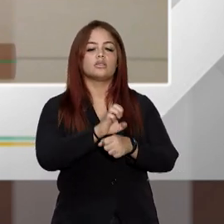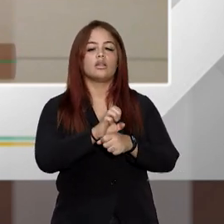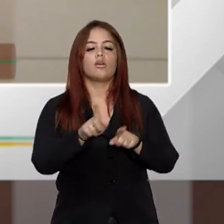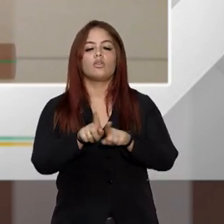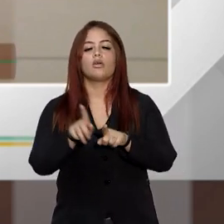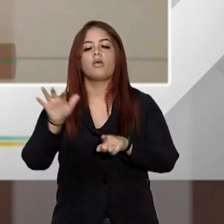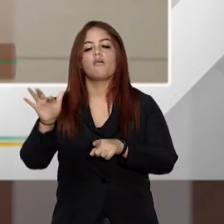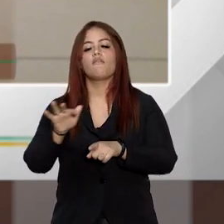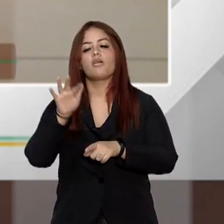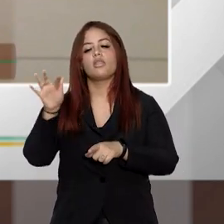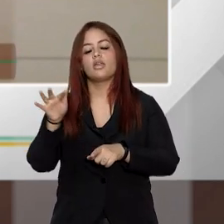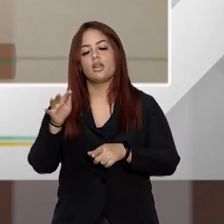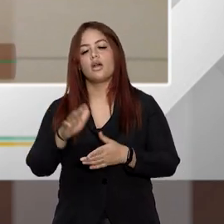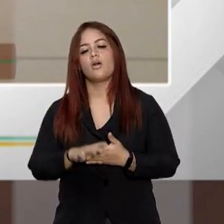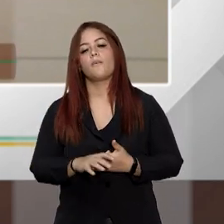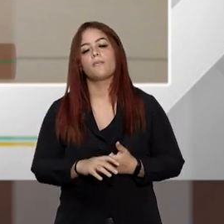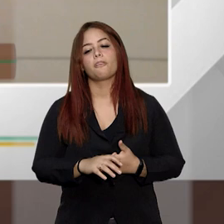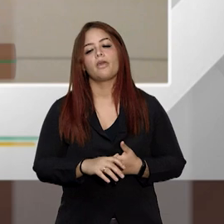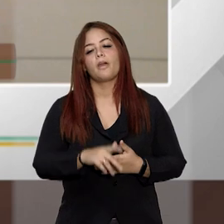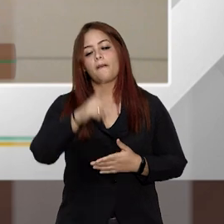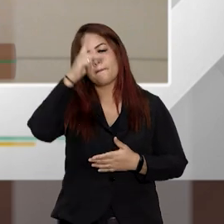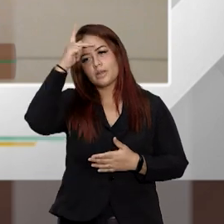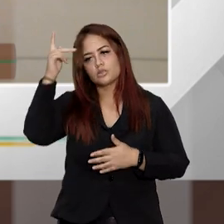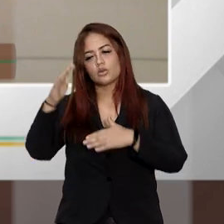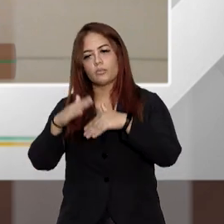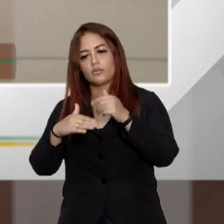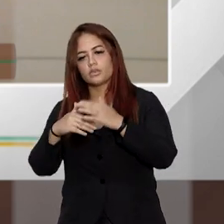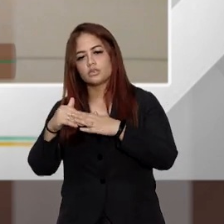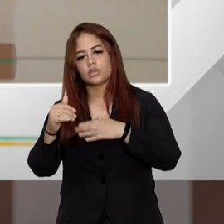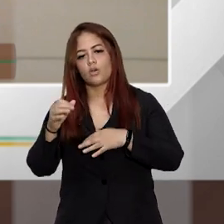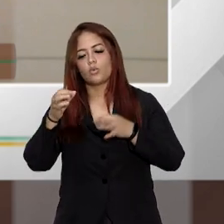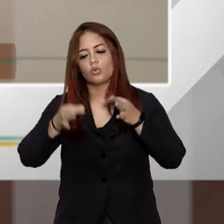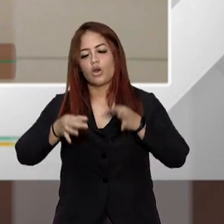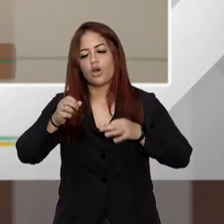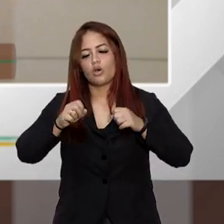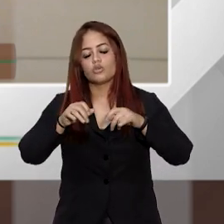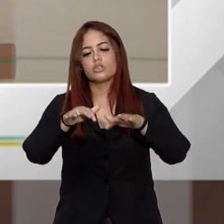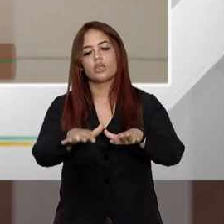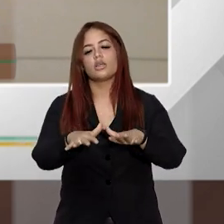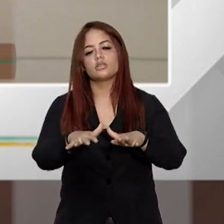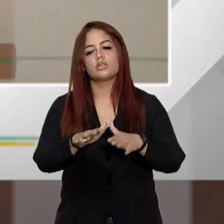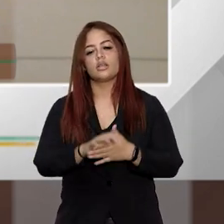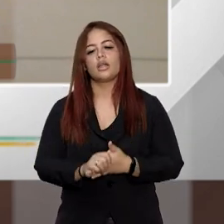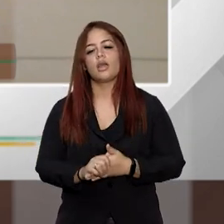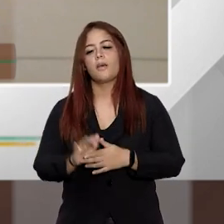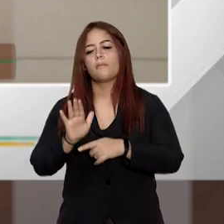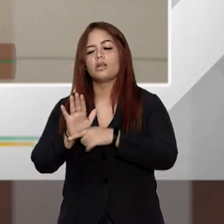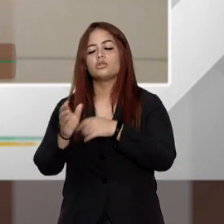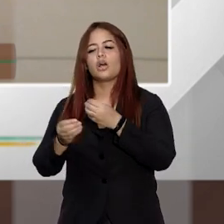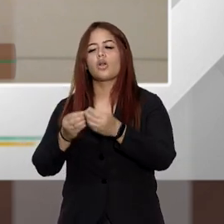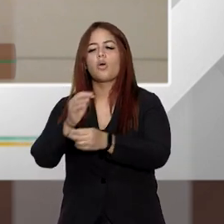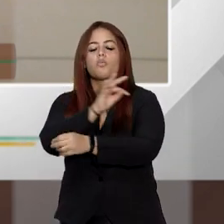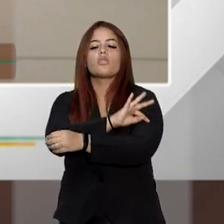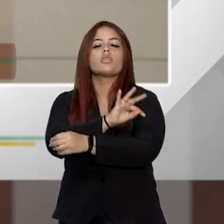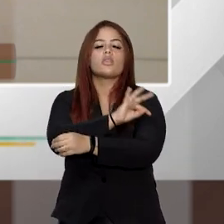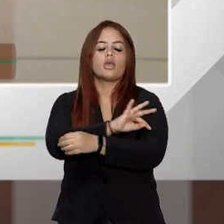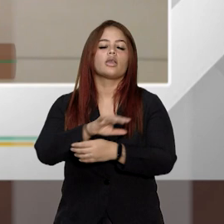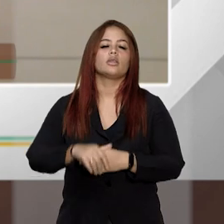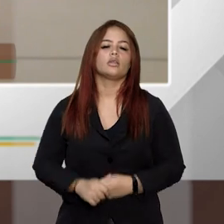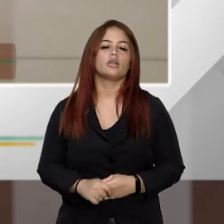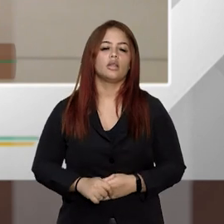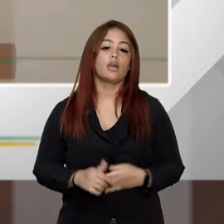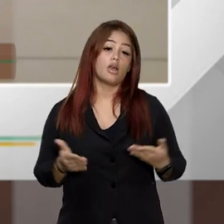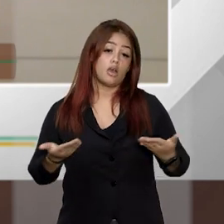federal, a inquirição de especialista em audiência de instrução e julgamento a respeito de questões técnicas.